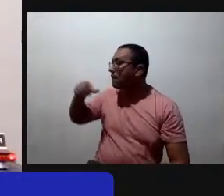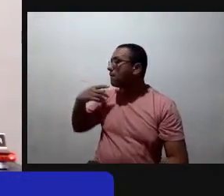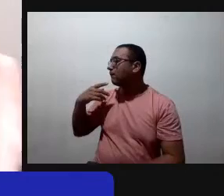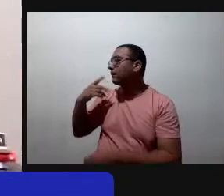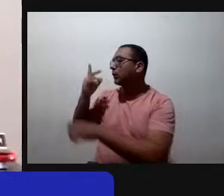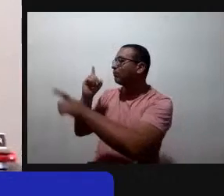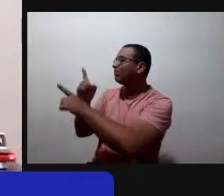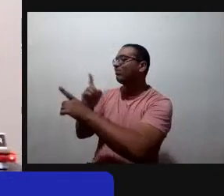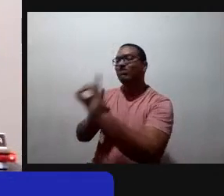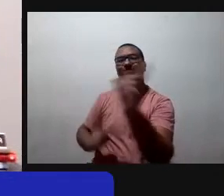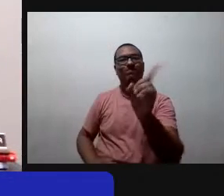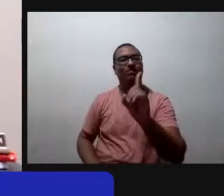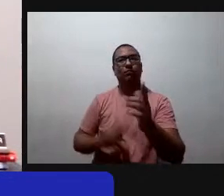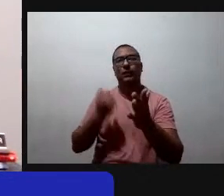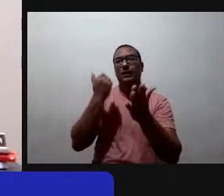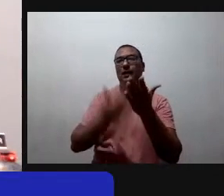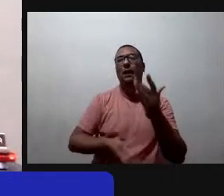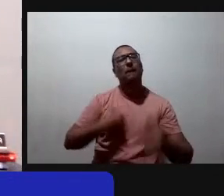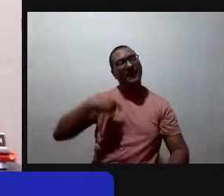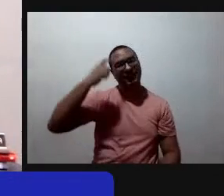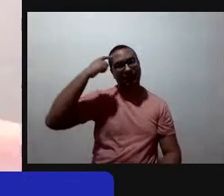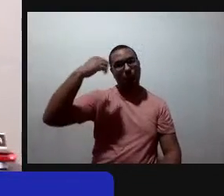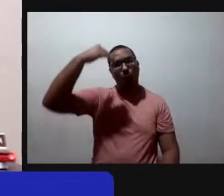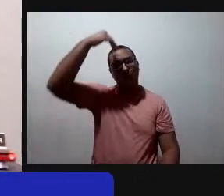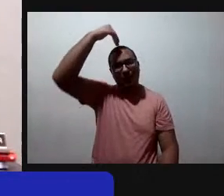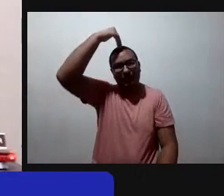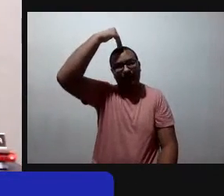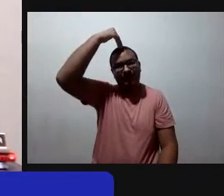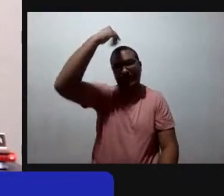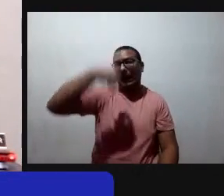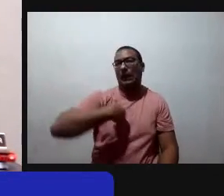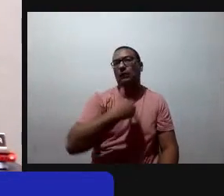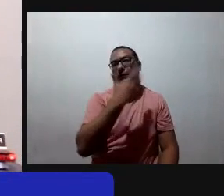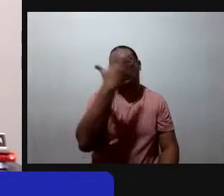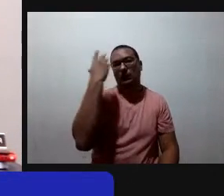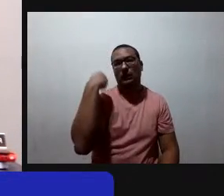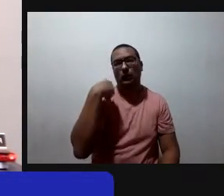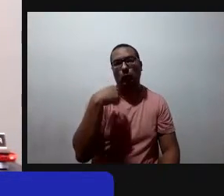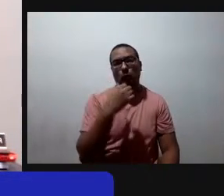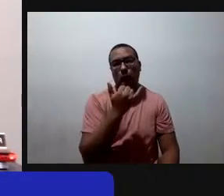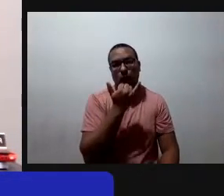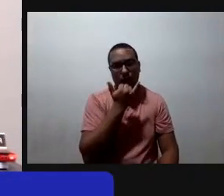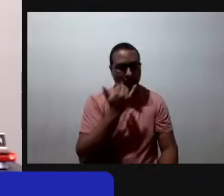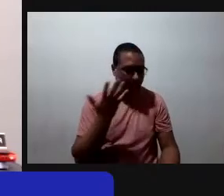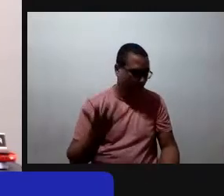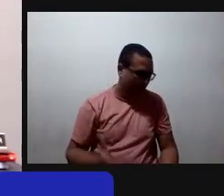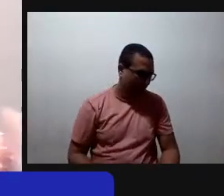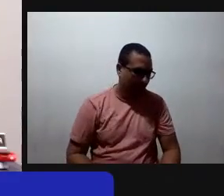bom, culpa minha, não devia ter esquecido a carteira no carro. Bom,